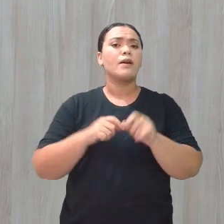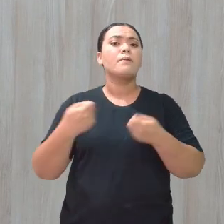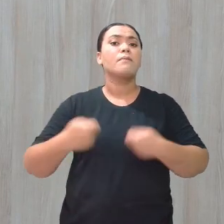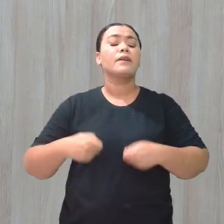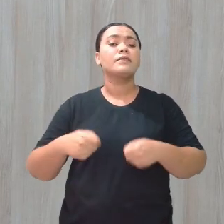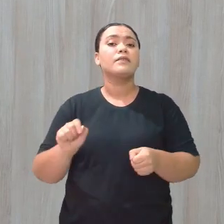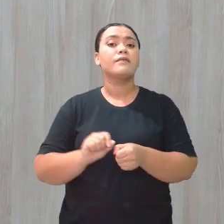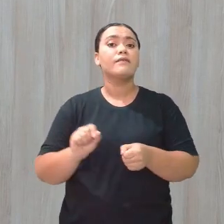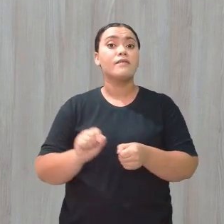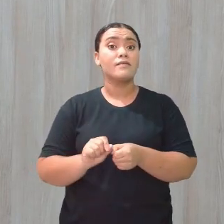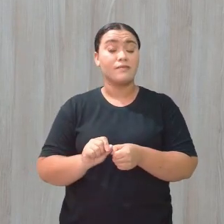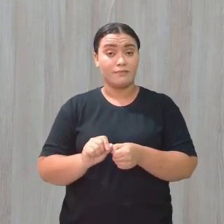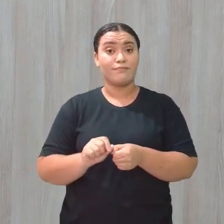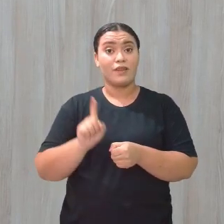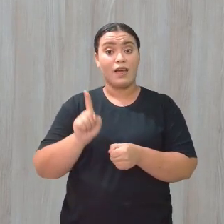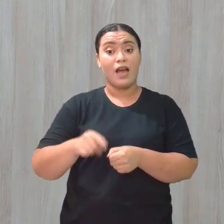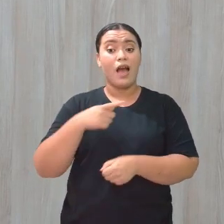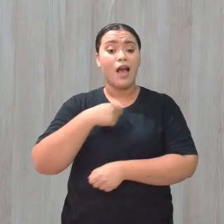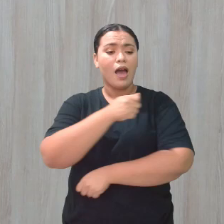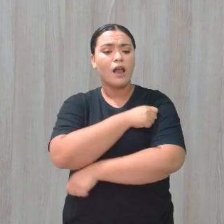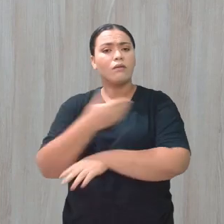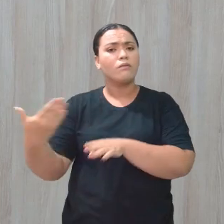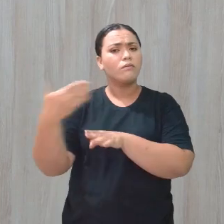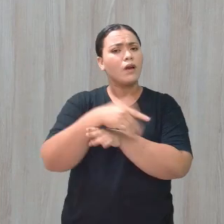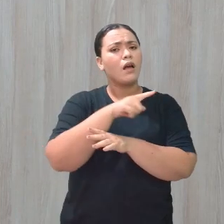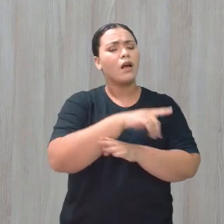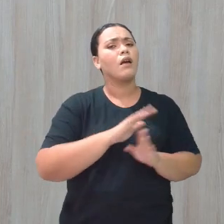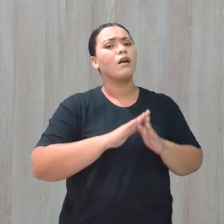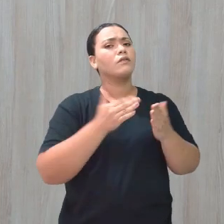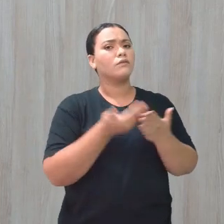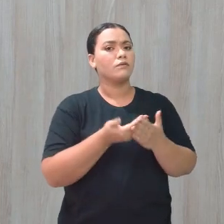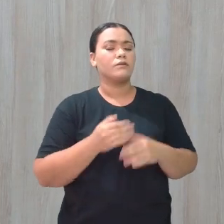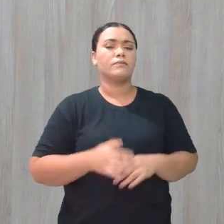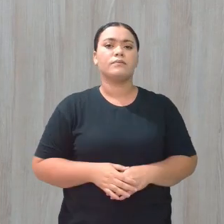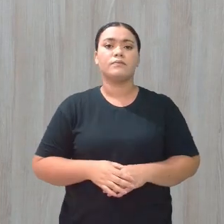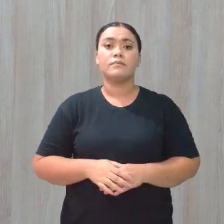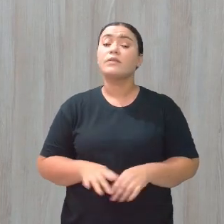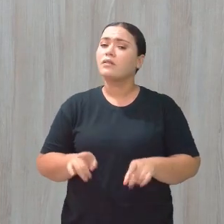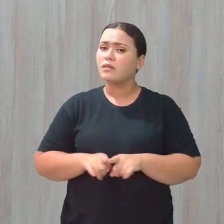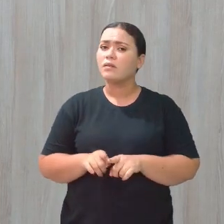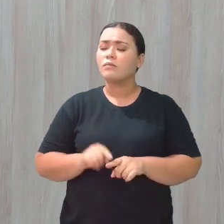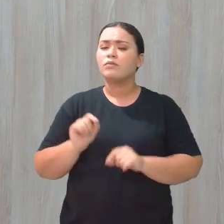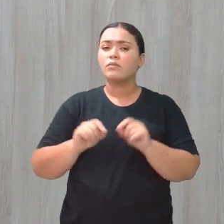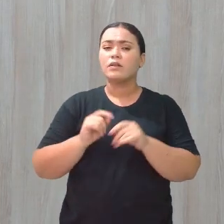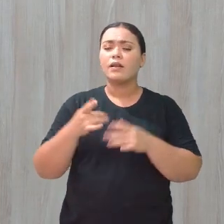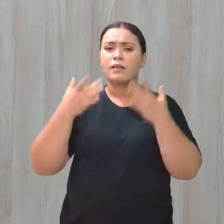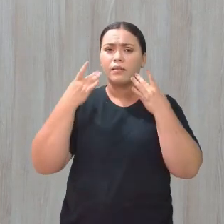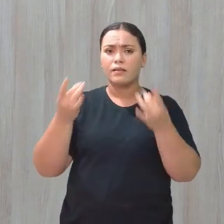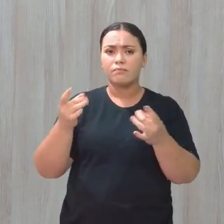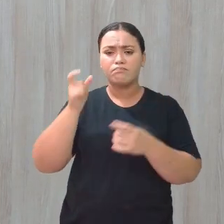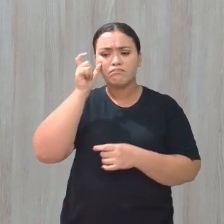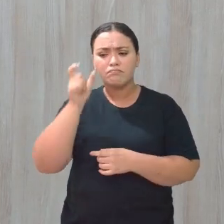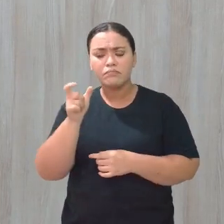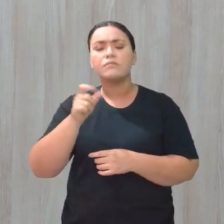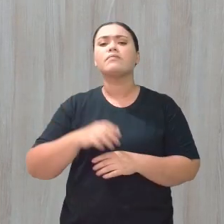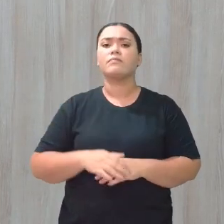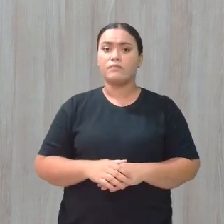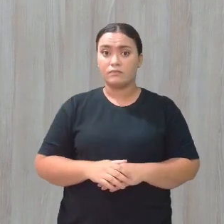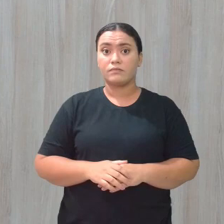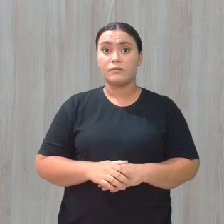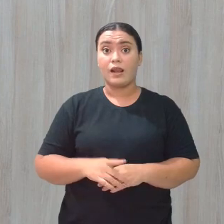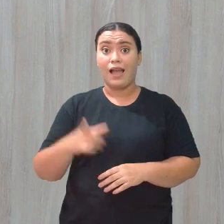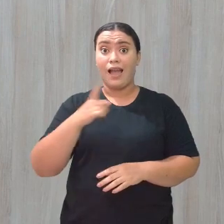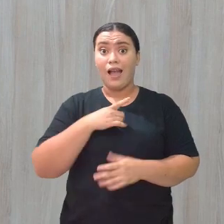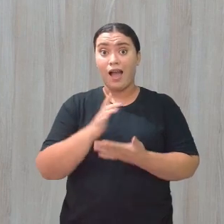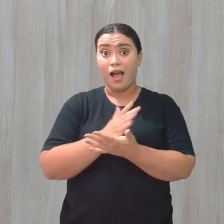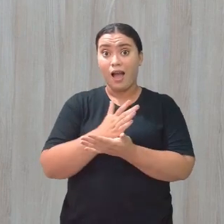necessário fazer para que esse estudante chegue à escola. Mas também tem uma coisa bastante interessante. Já existem